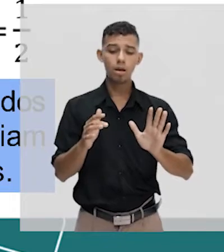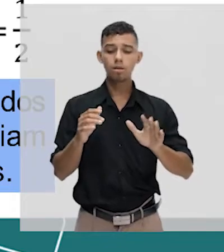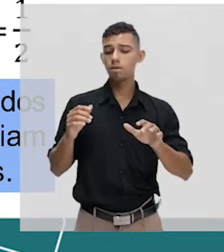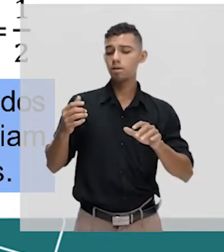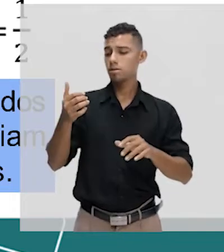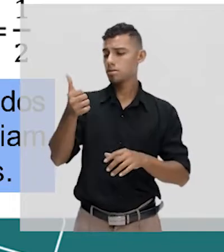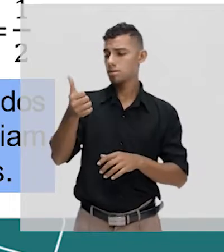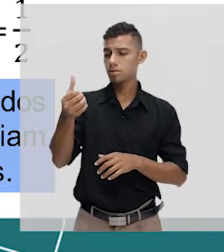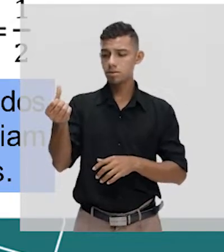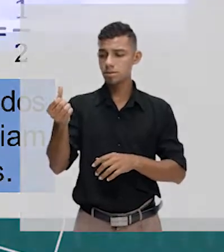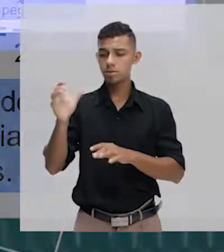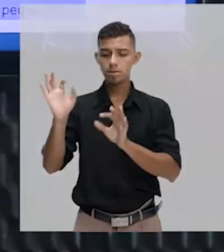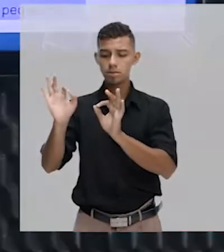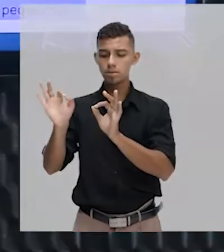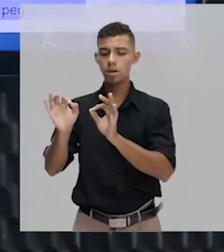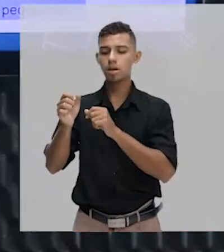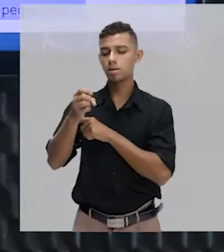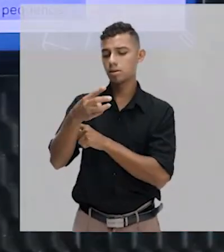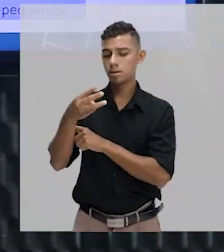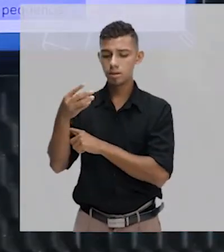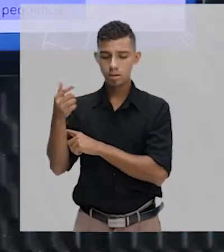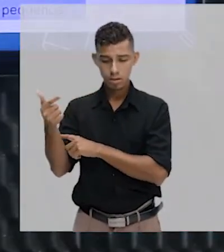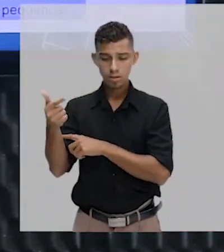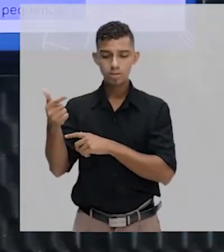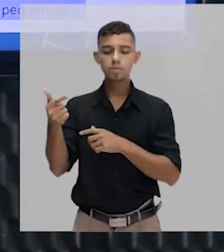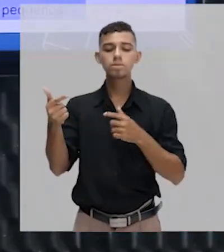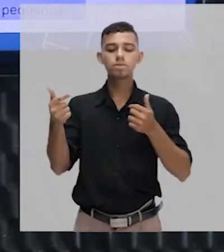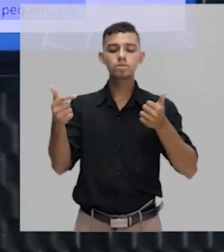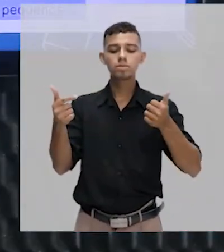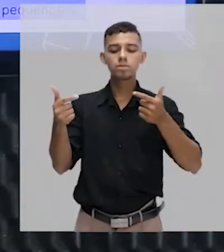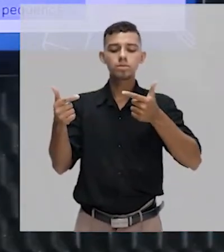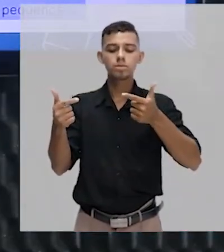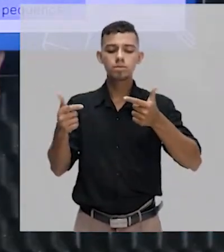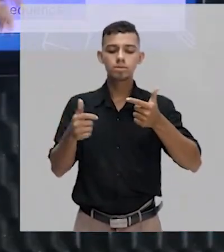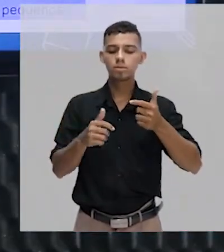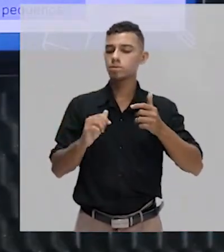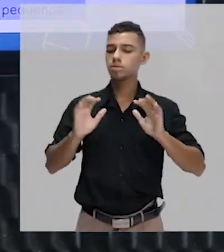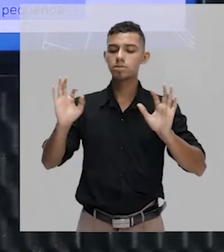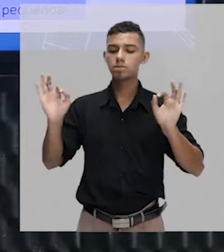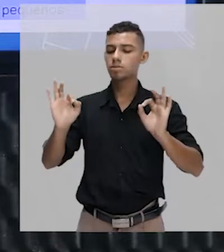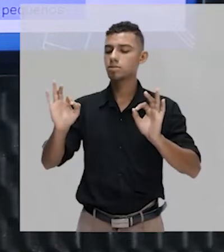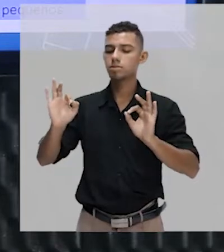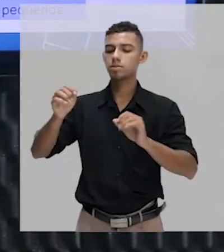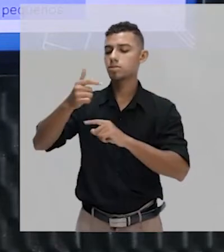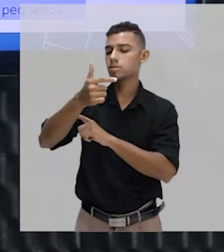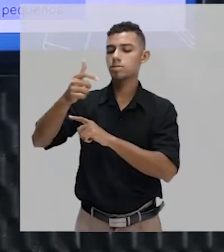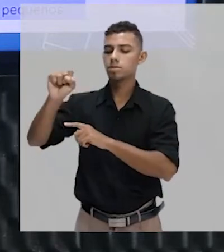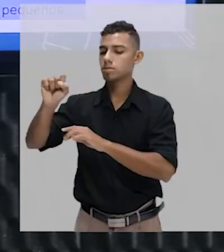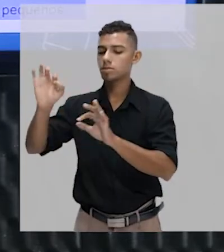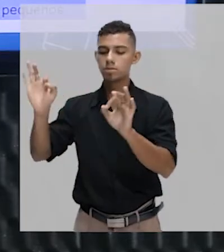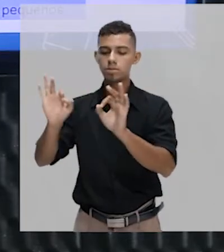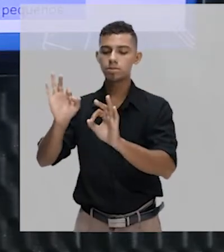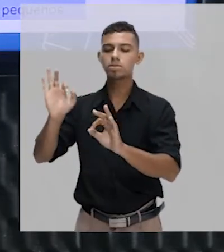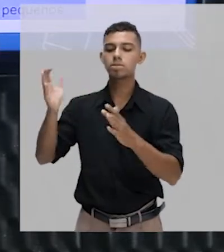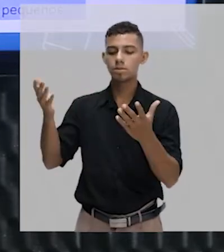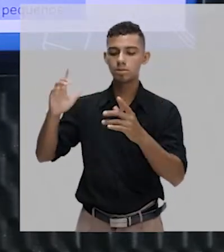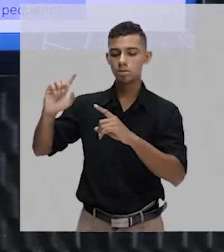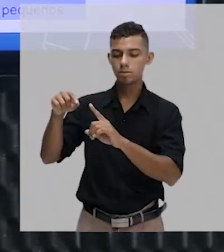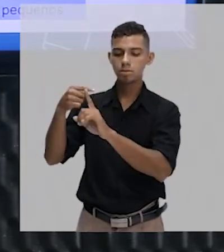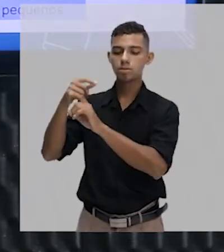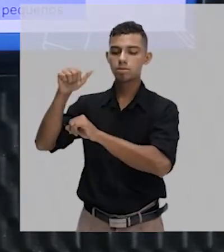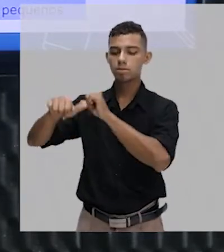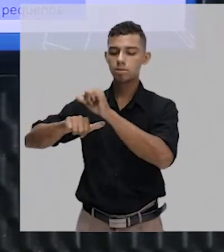do oxigênio, então a substância que nós vamos obter não será mais o monóxido de carbono, e sim